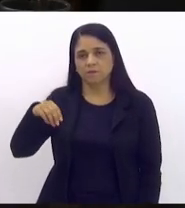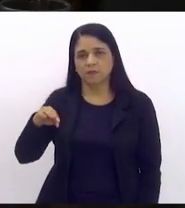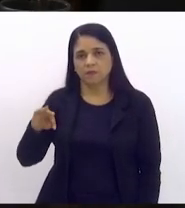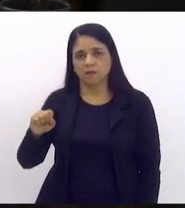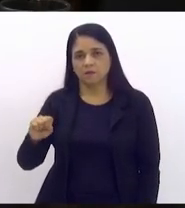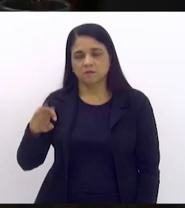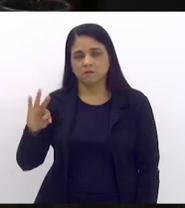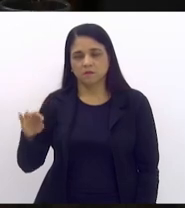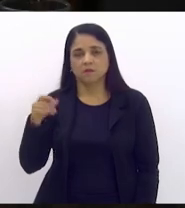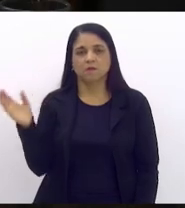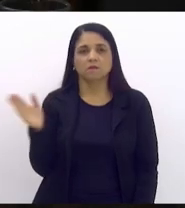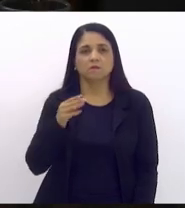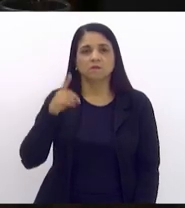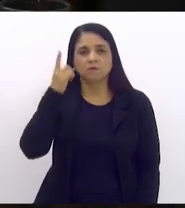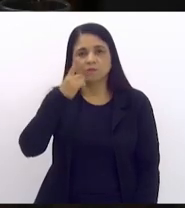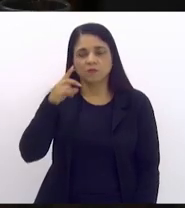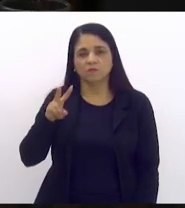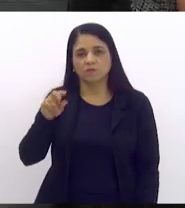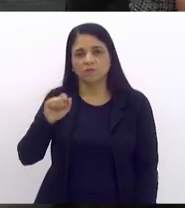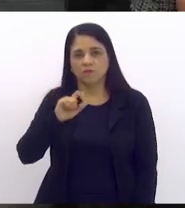Deputado Valdo Ceasa.